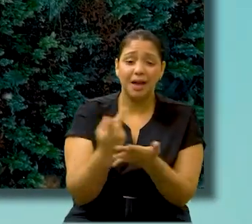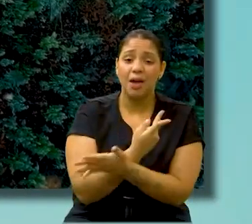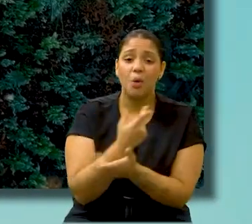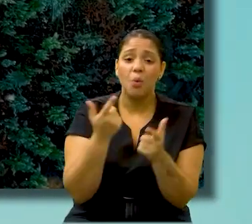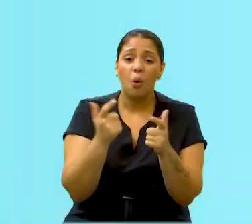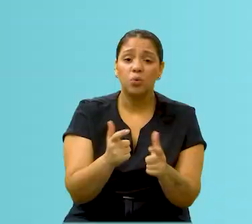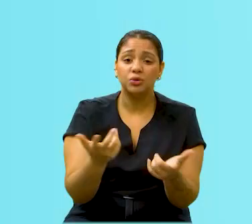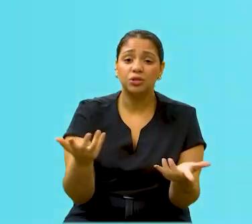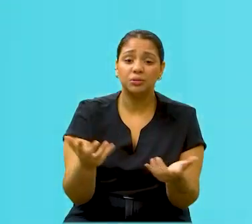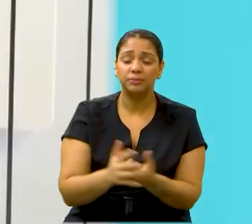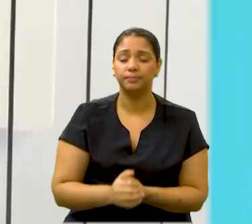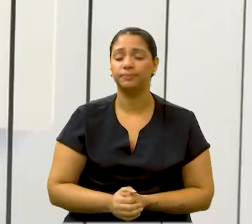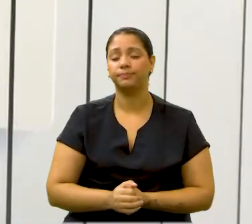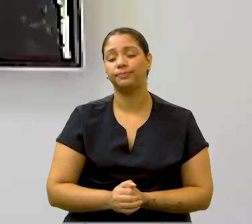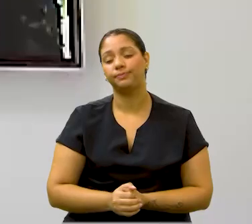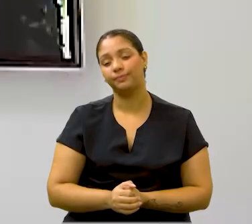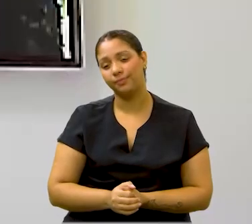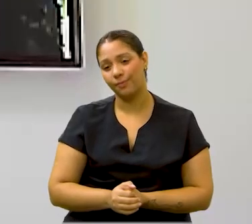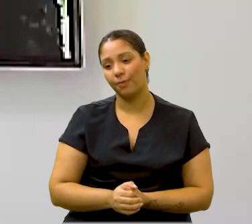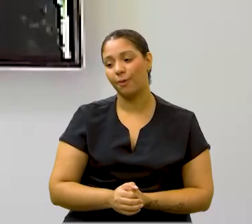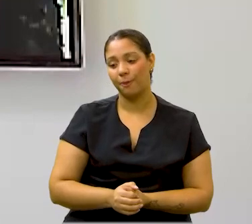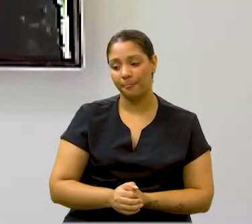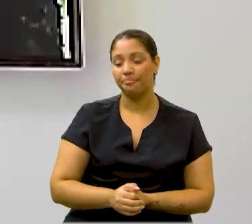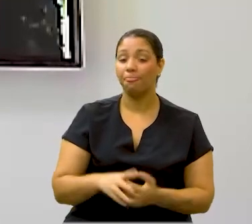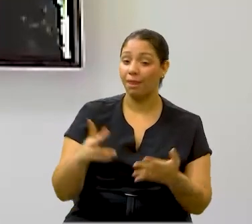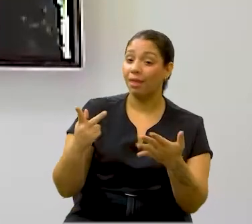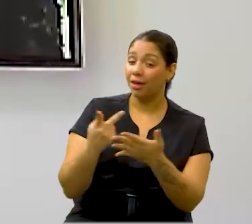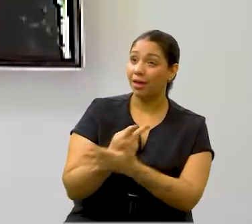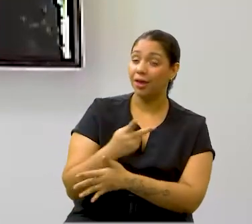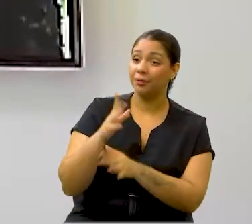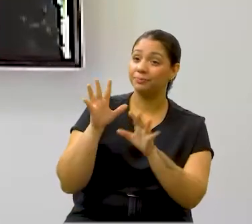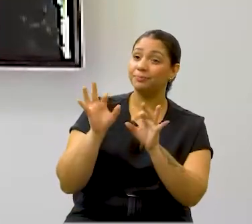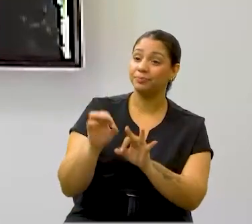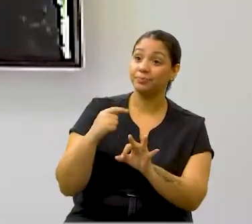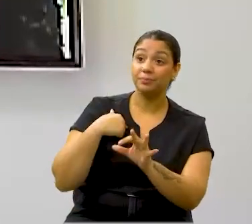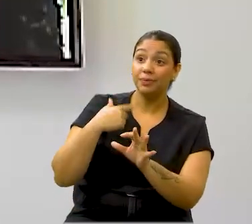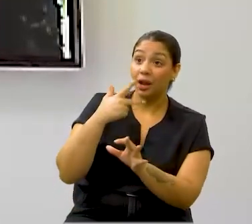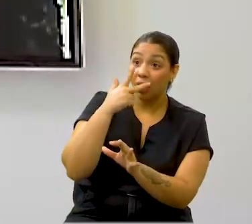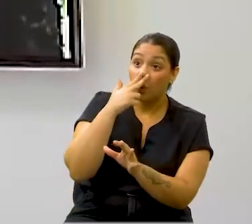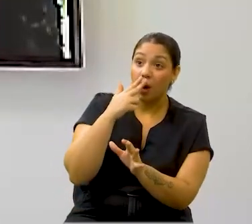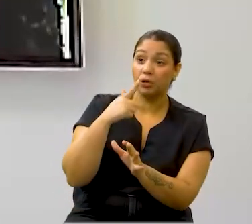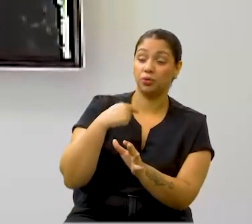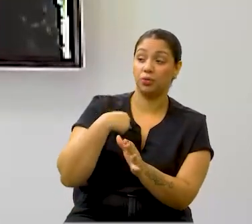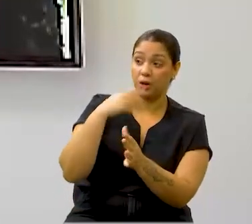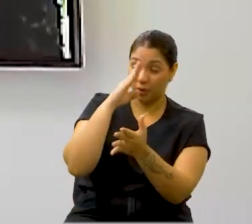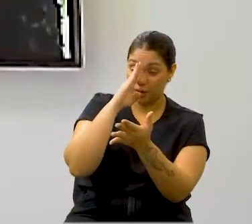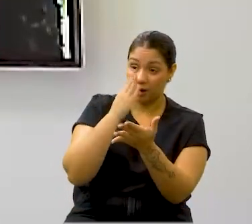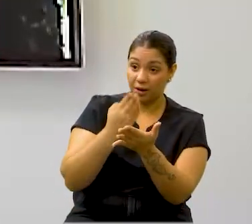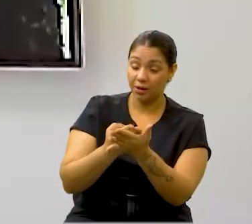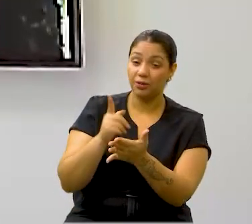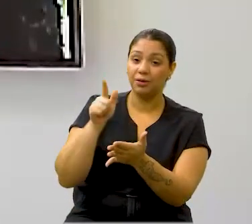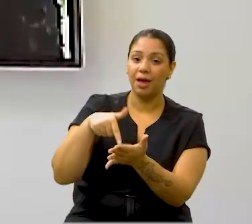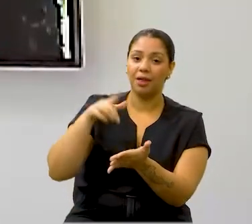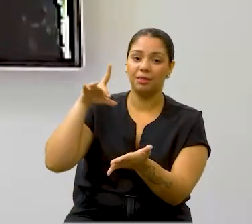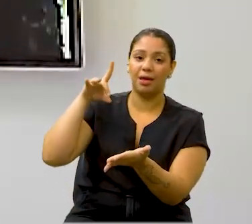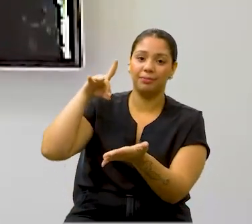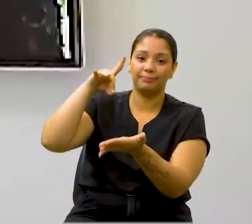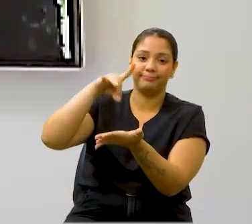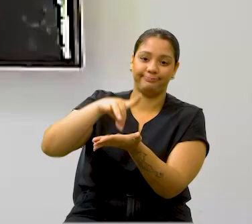falha? A falha é realmente, né, pelo menos acredito eu, na questão